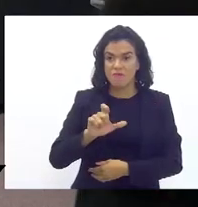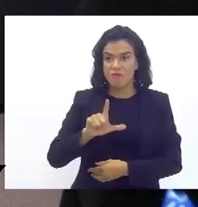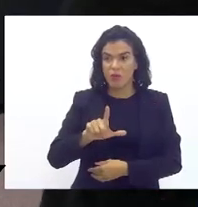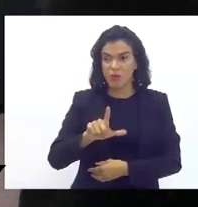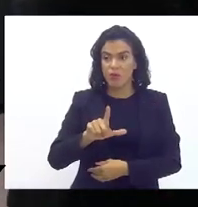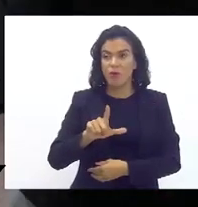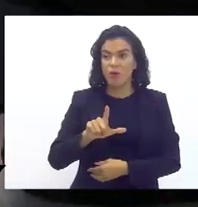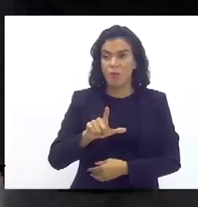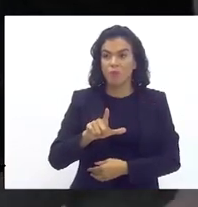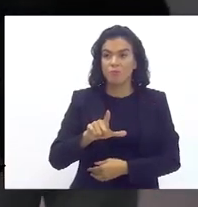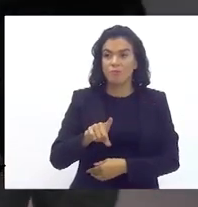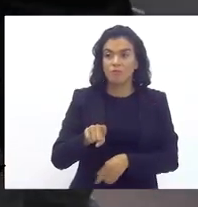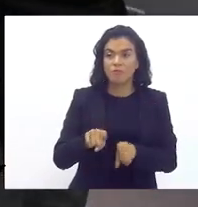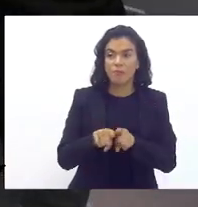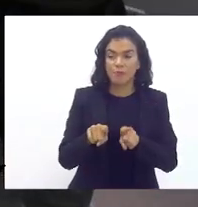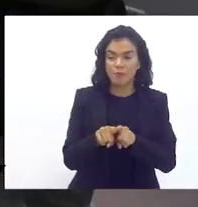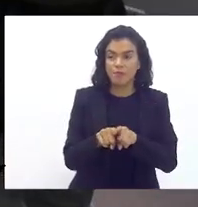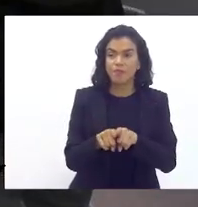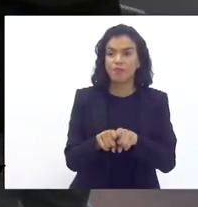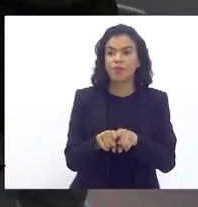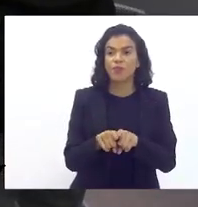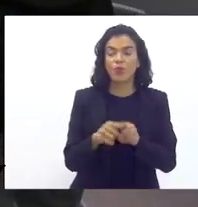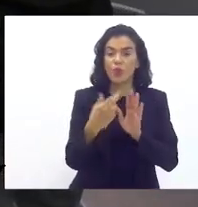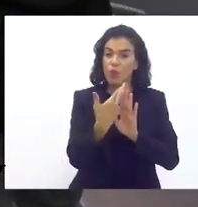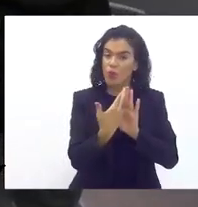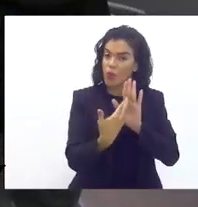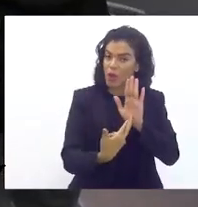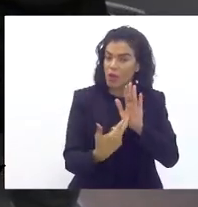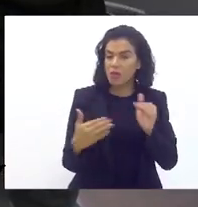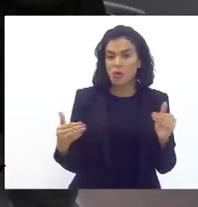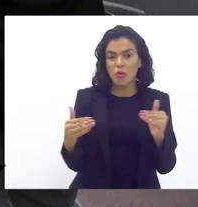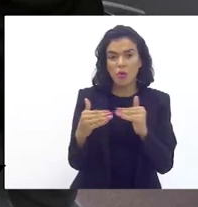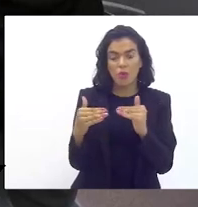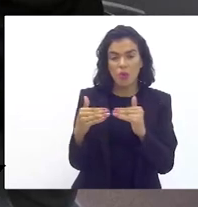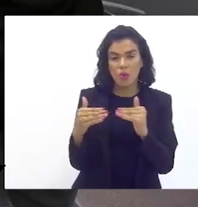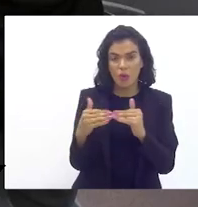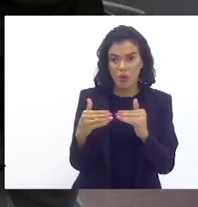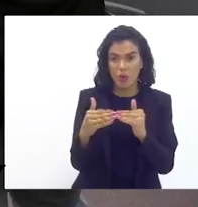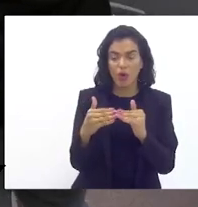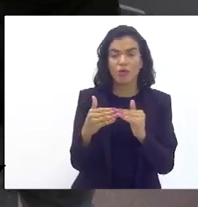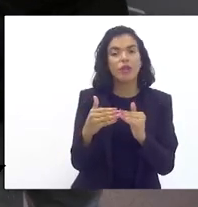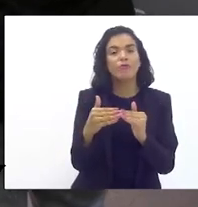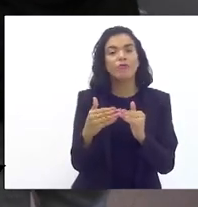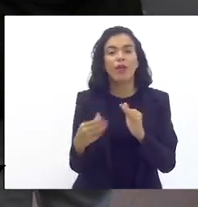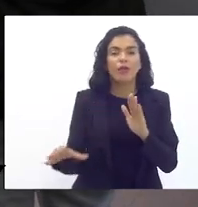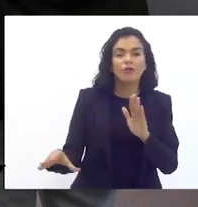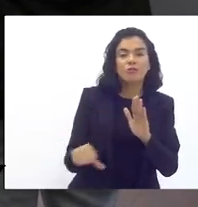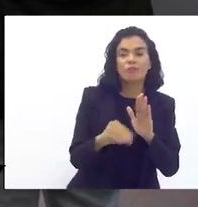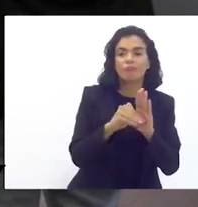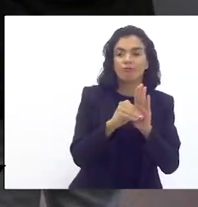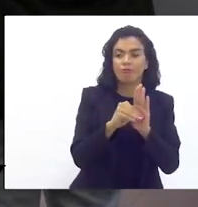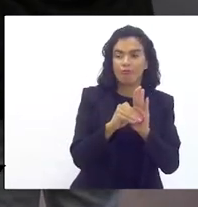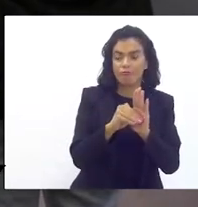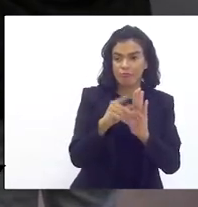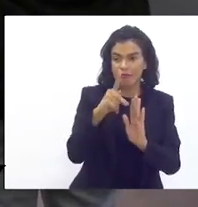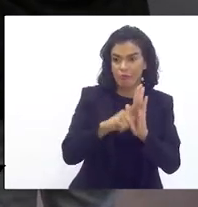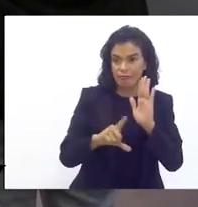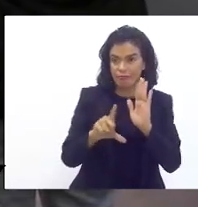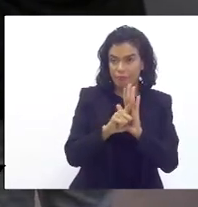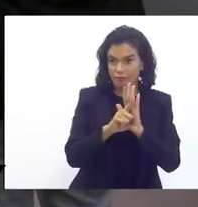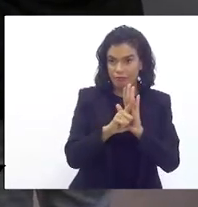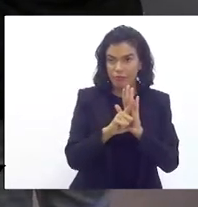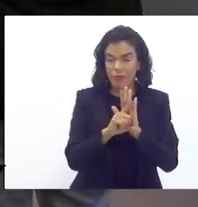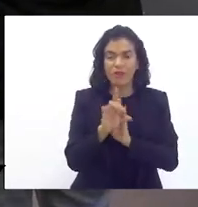a expressão de vocês o relator concorda em incorporar o projeto Então essa audiência